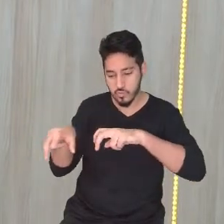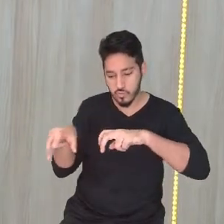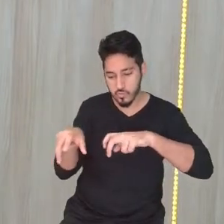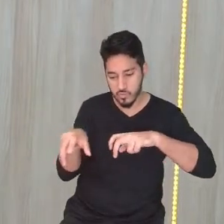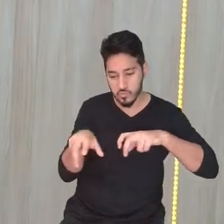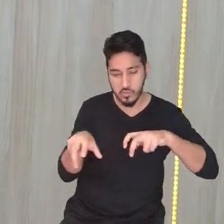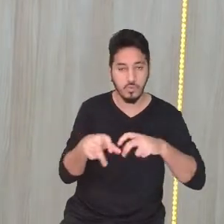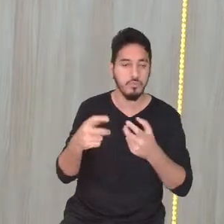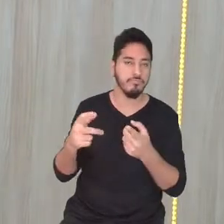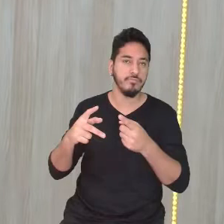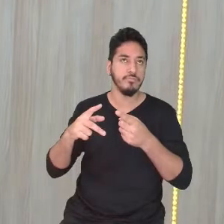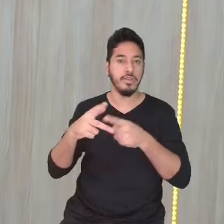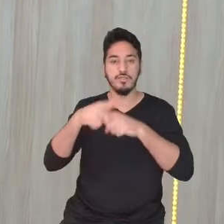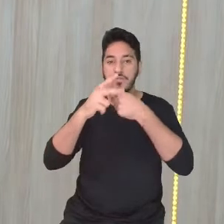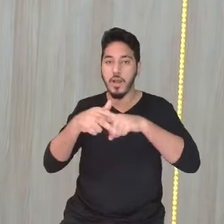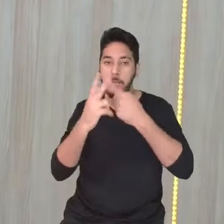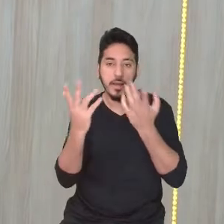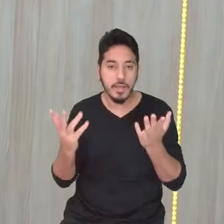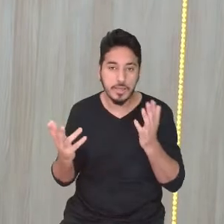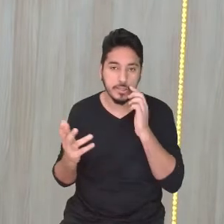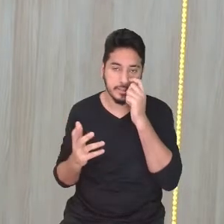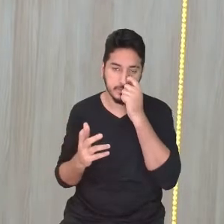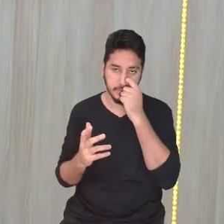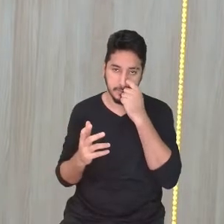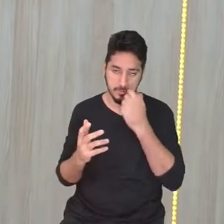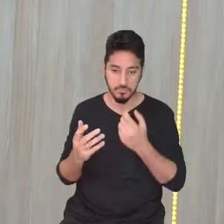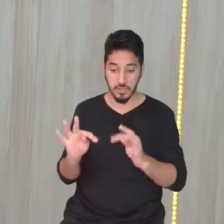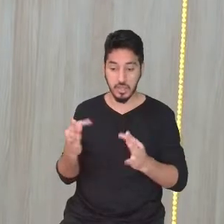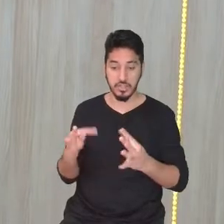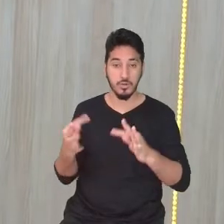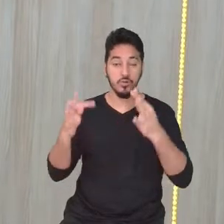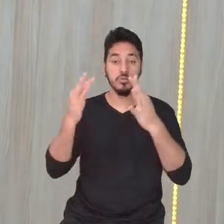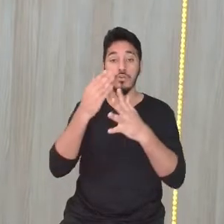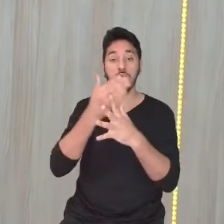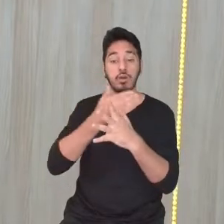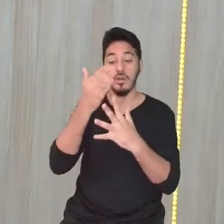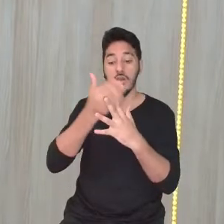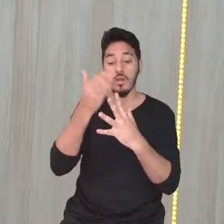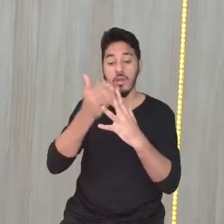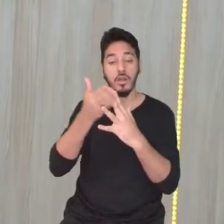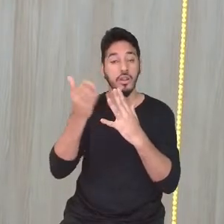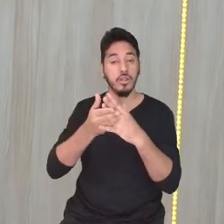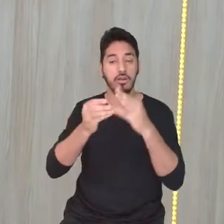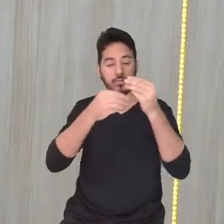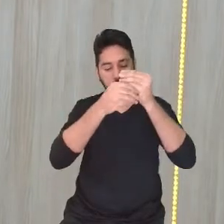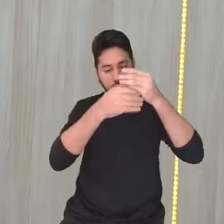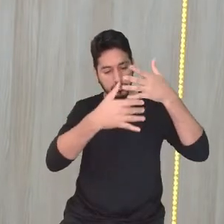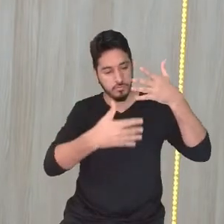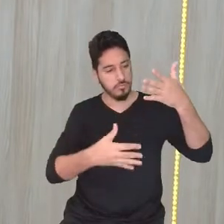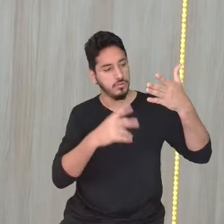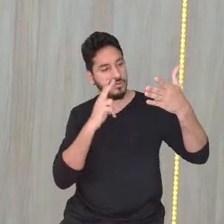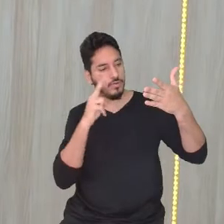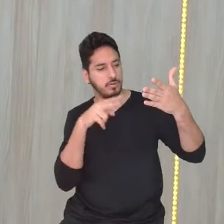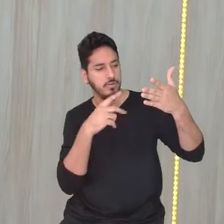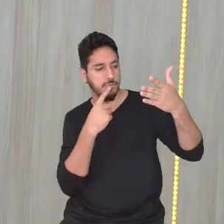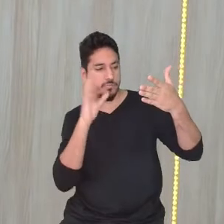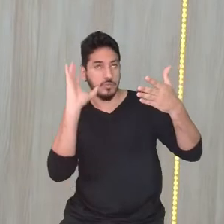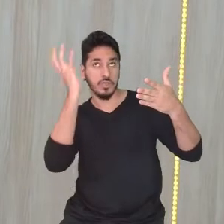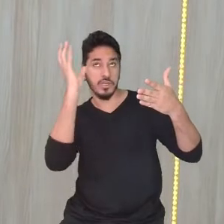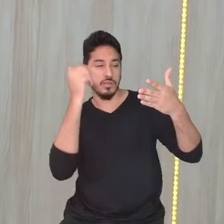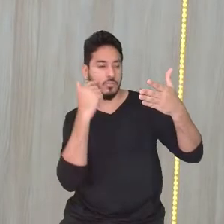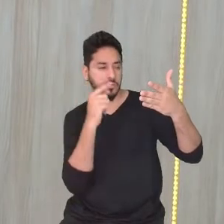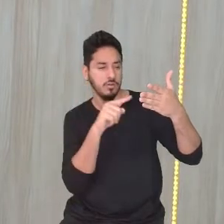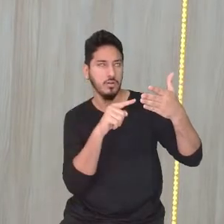as ferramentas, a tecnologia de um calendário, de poder observar pelas estações do tempo e